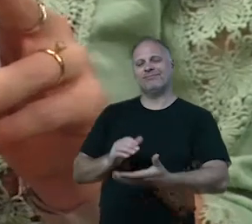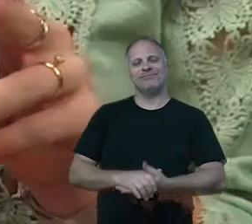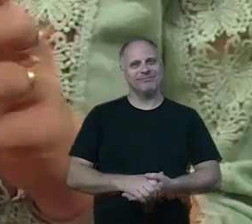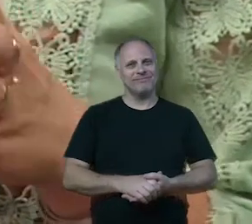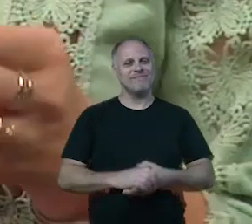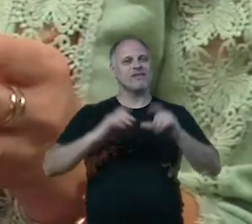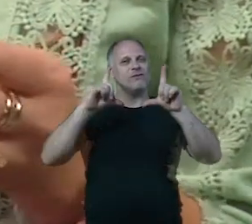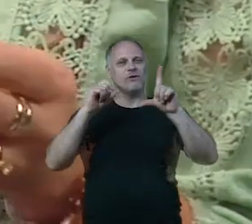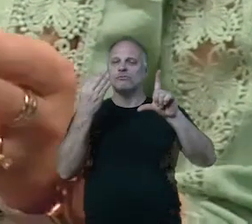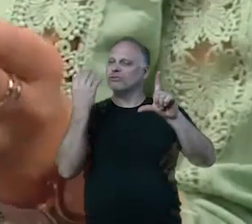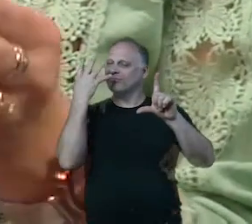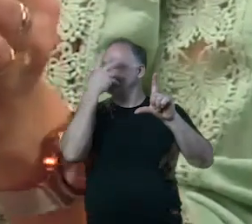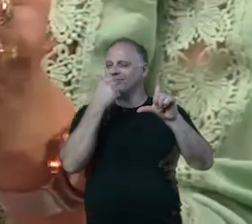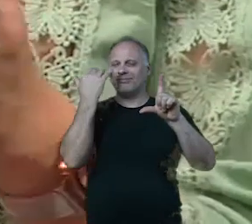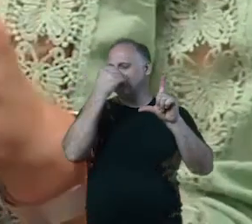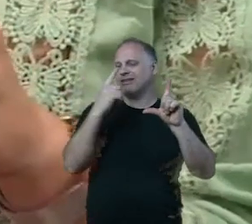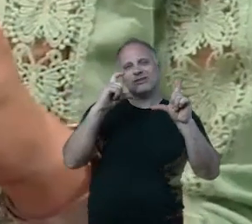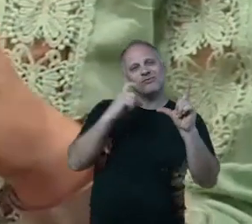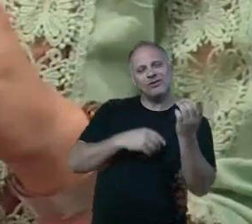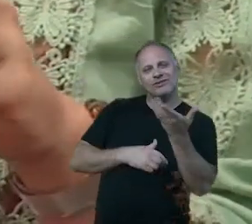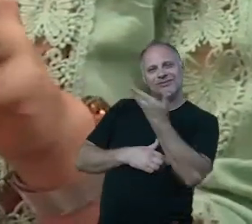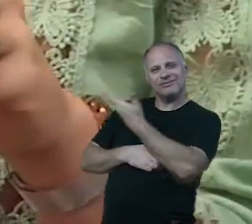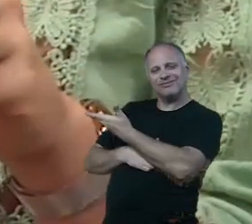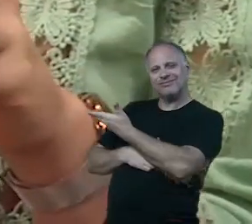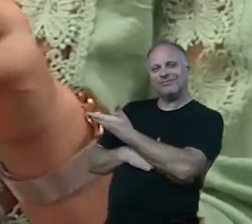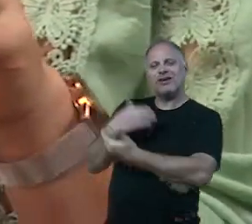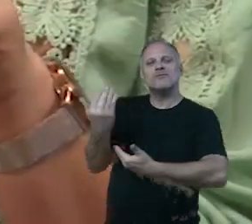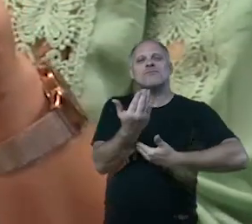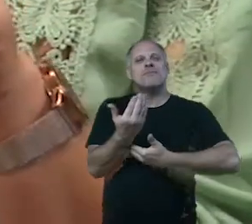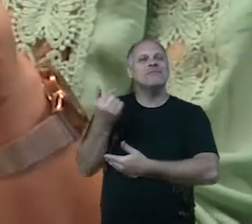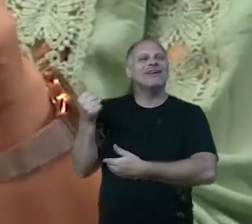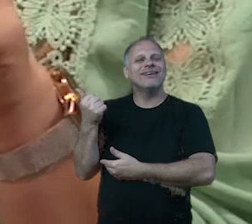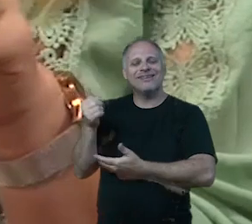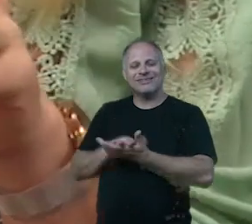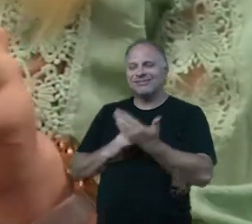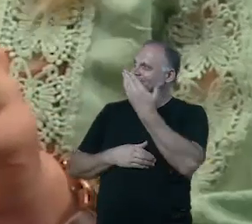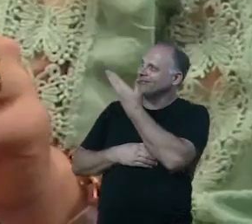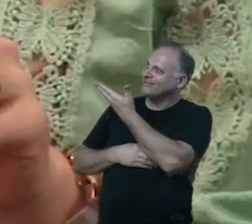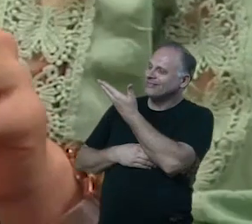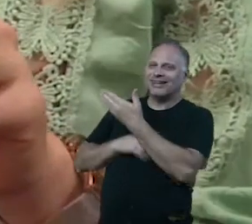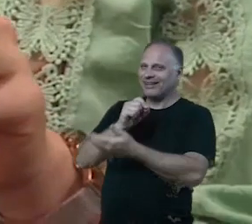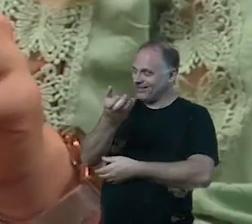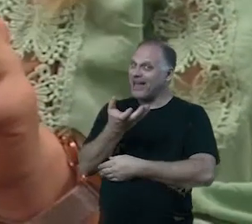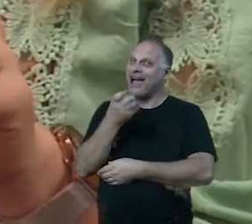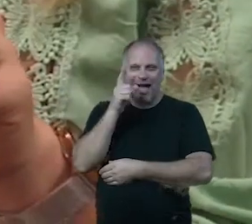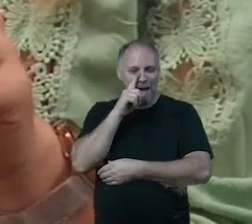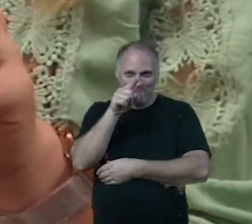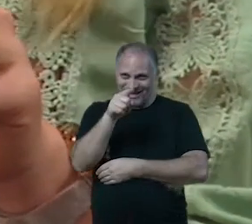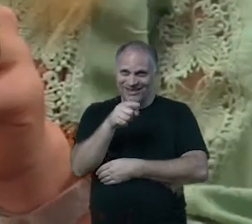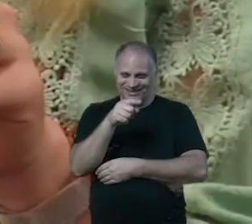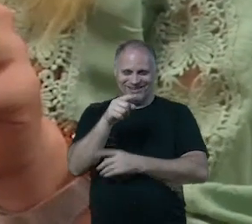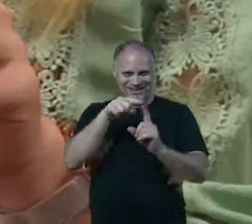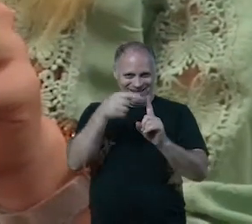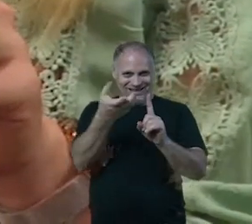Tem fotos muito lindas, uns registros muito lindos. Olha esse nenê aqui. Esse aqui é inspirador, ó. Uhum. Pra quem quer ser mãe, eu acho que se olhasse